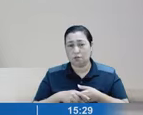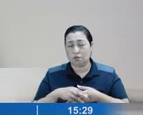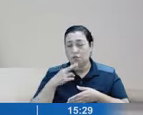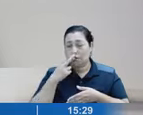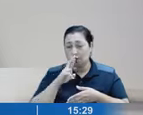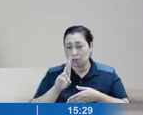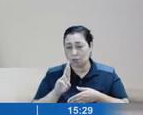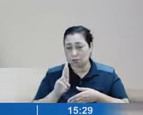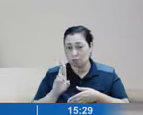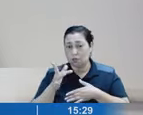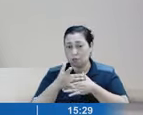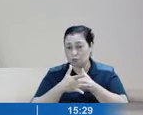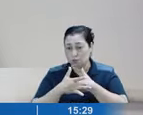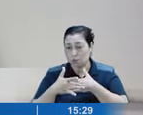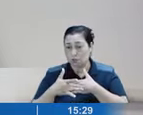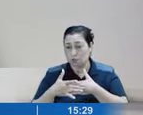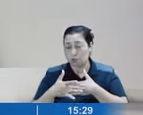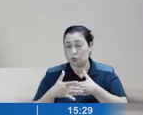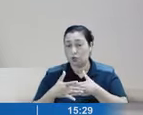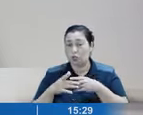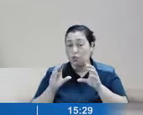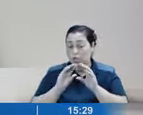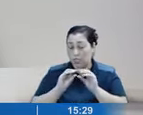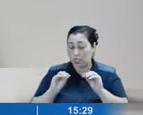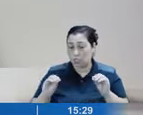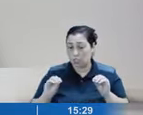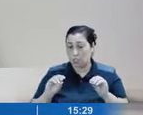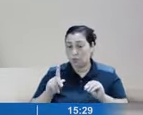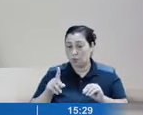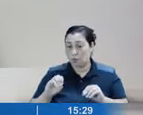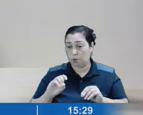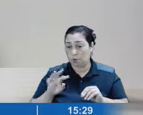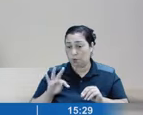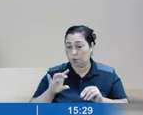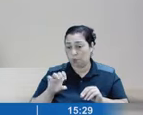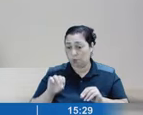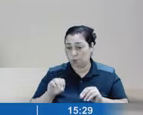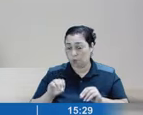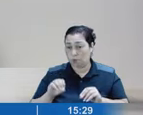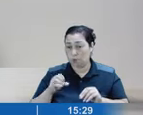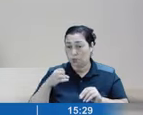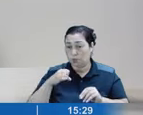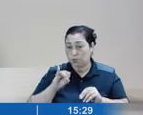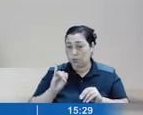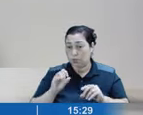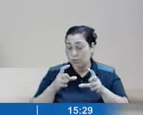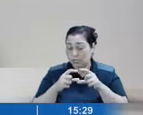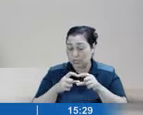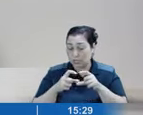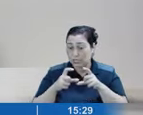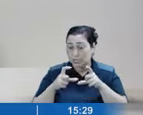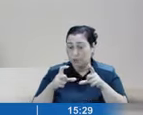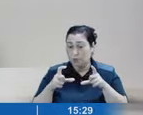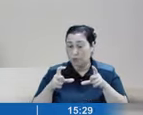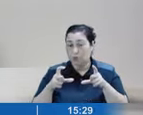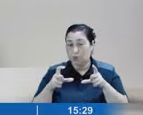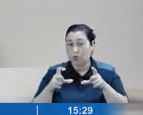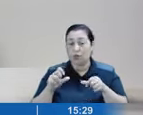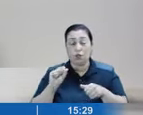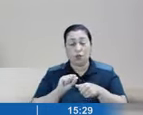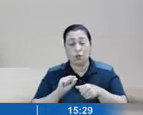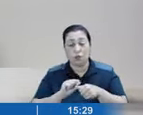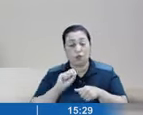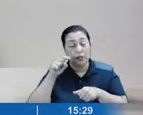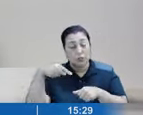no exame de diagnóstico, é retirado o pólipo. Se ele é muito grande, é que normalmente é marcado um outro